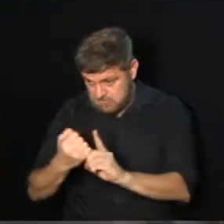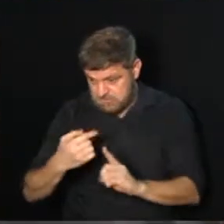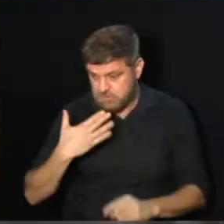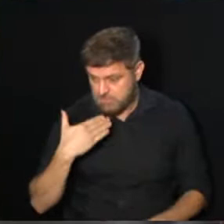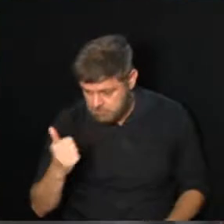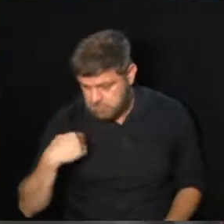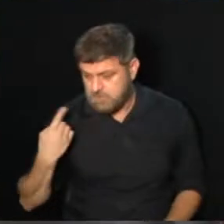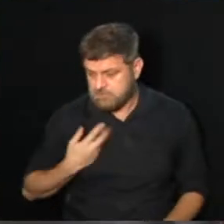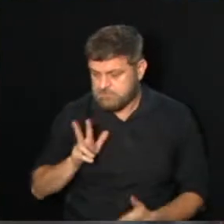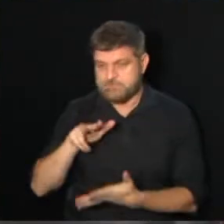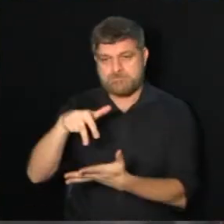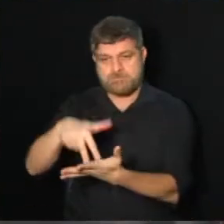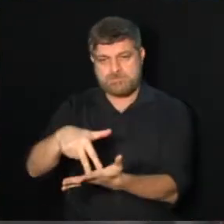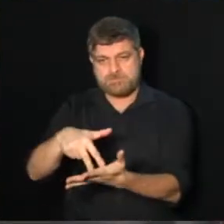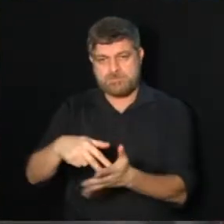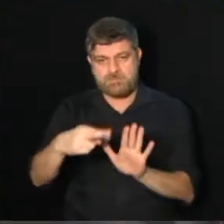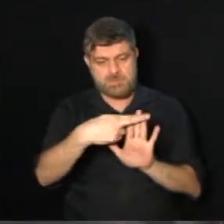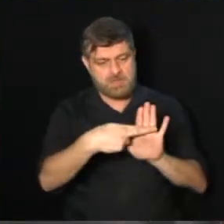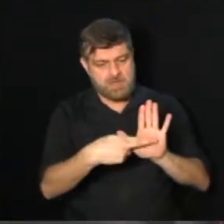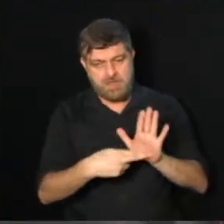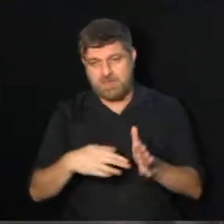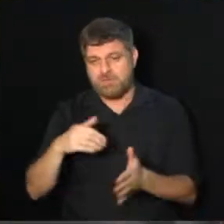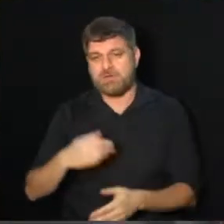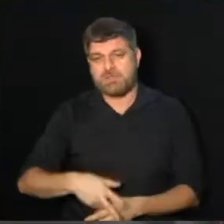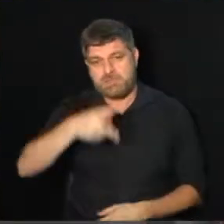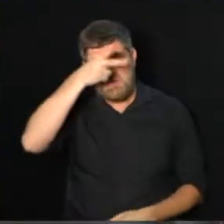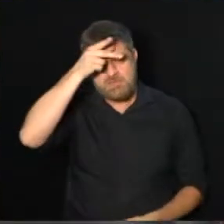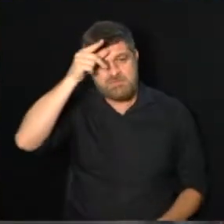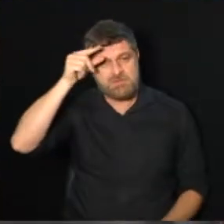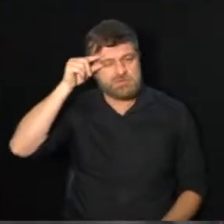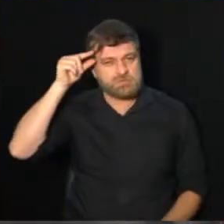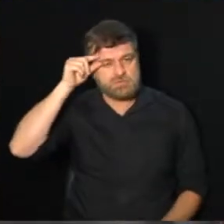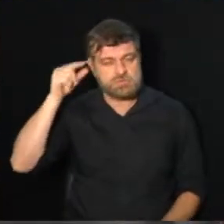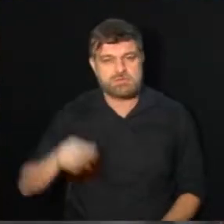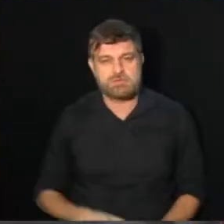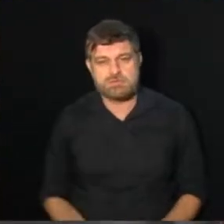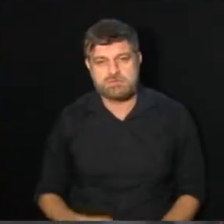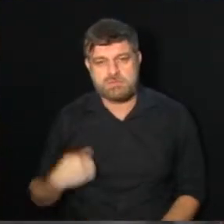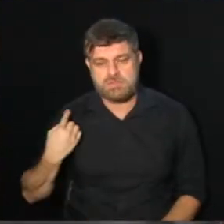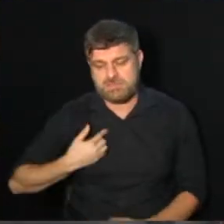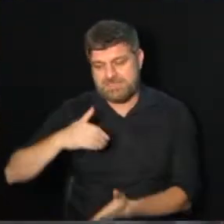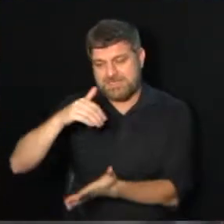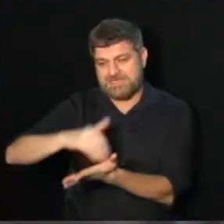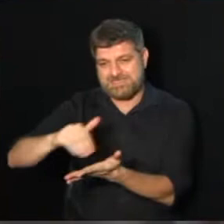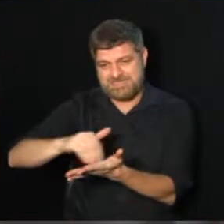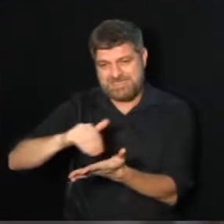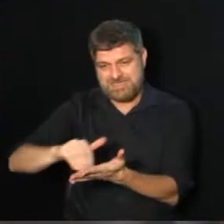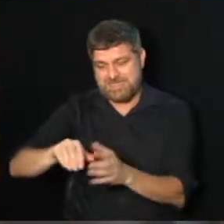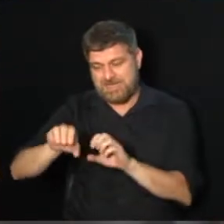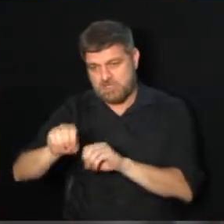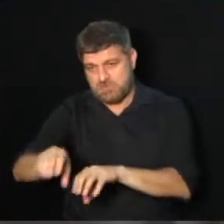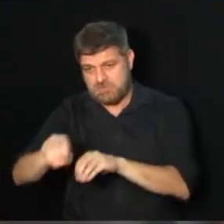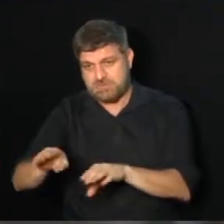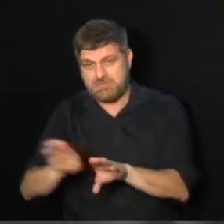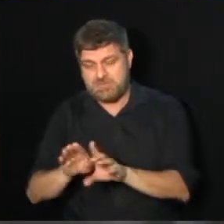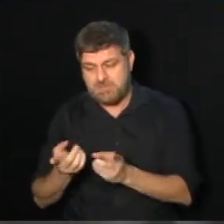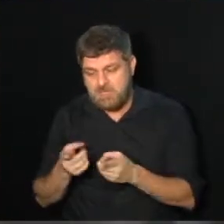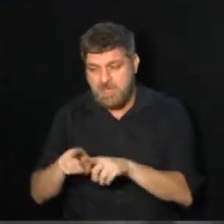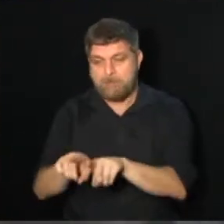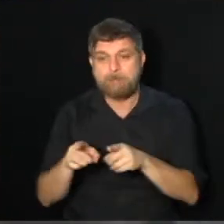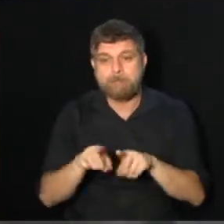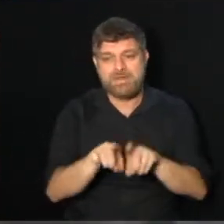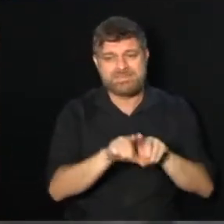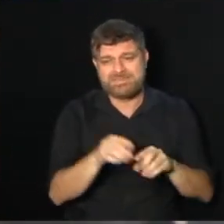E esse é o regramento do prefeito Jonas Donizete e da nossa secretária Solange e dos nossos parceiros. Muito